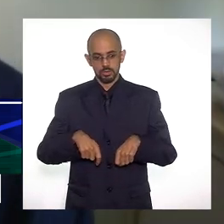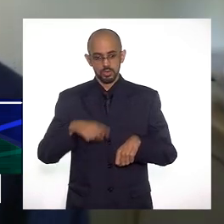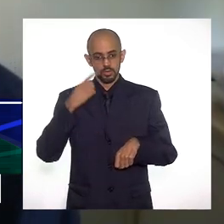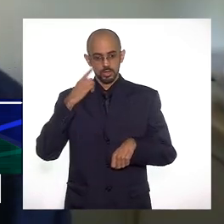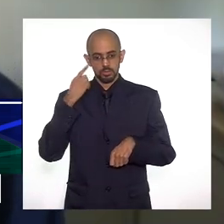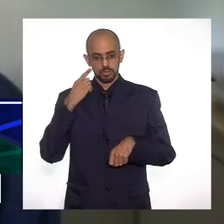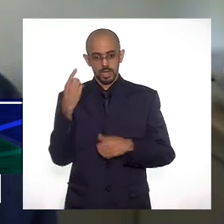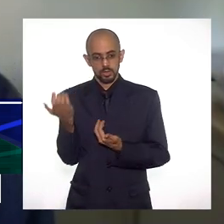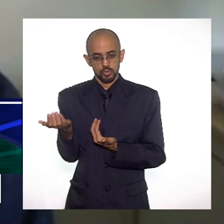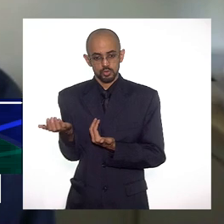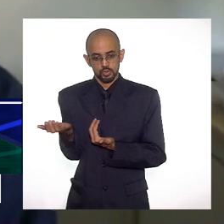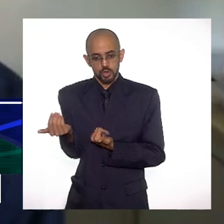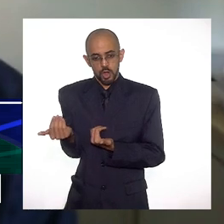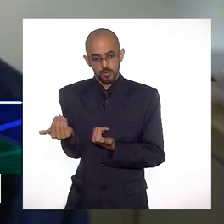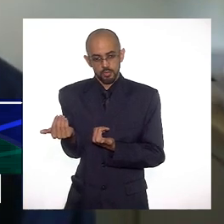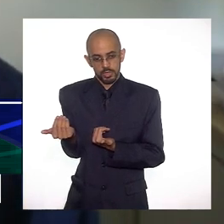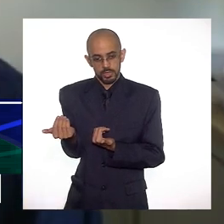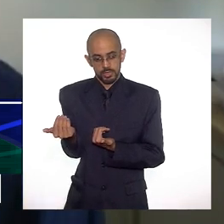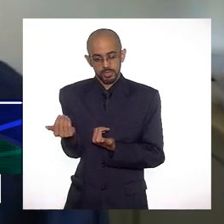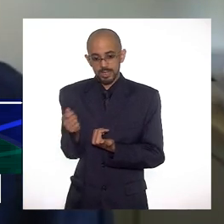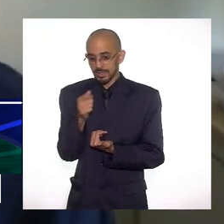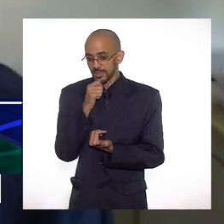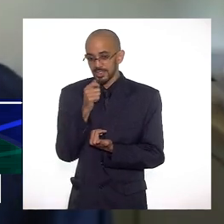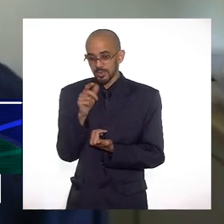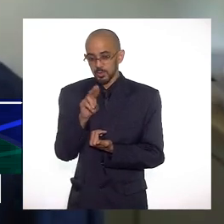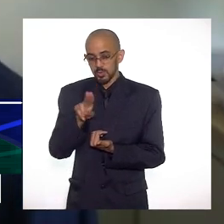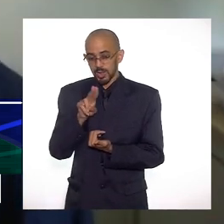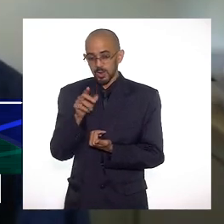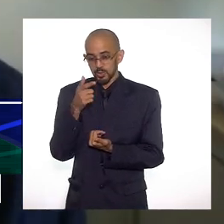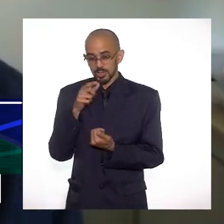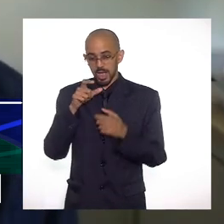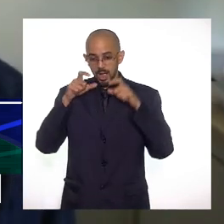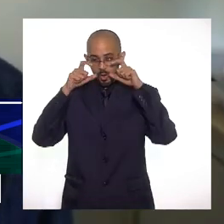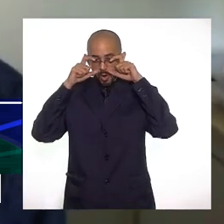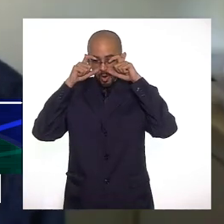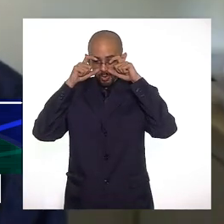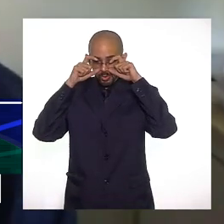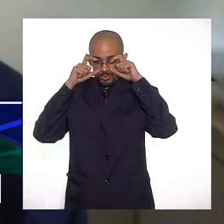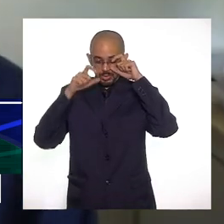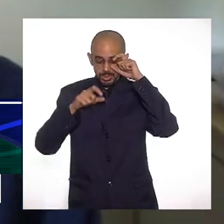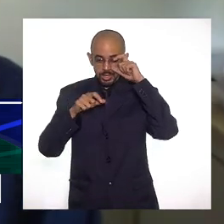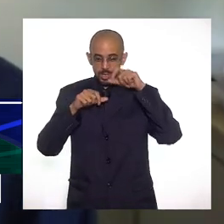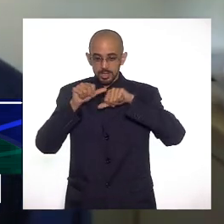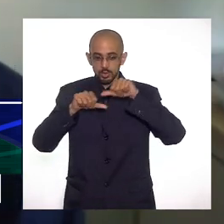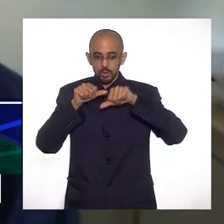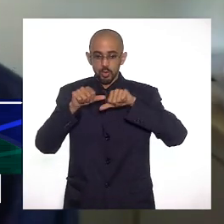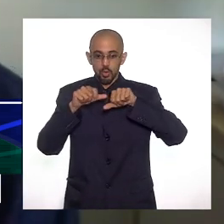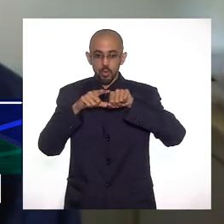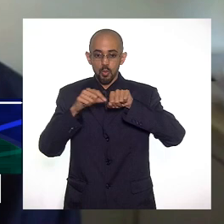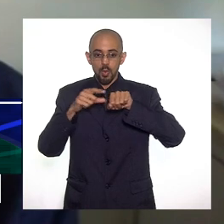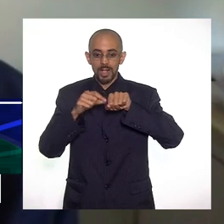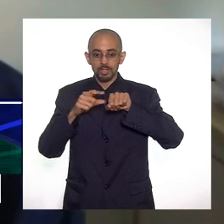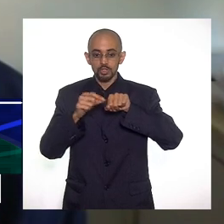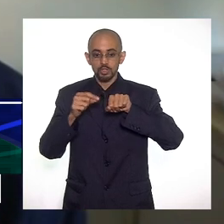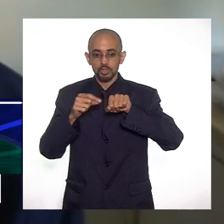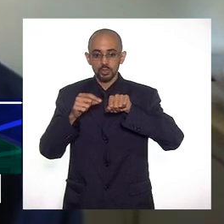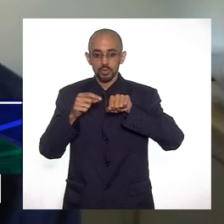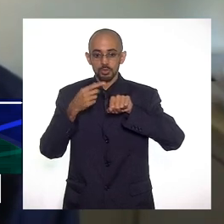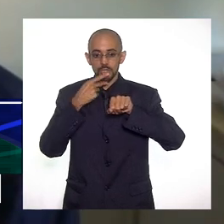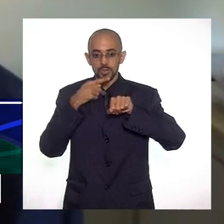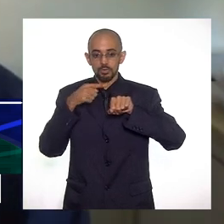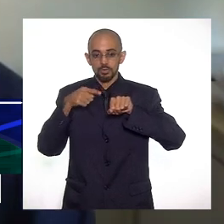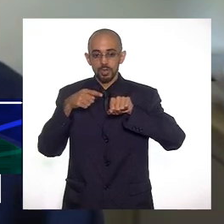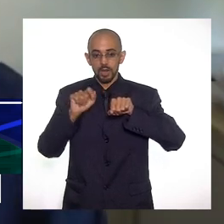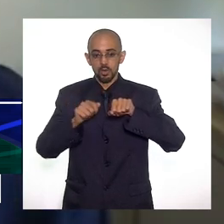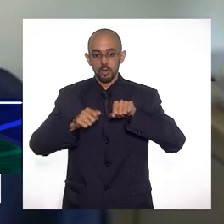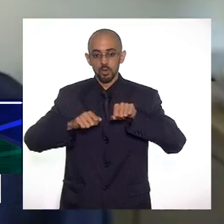novo, ainda não usa óculos, ele trocou o artigo, porque na emenda 6 ele fala no parágrafo